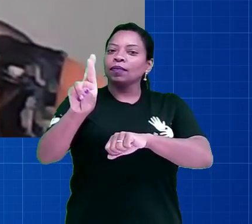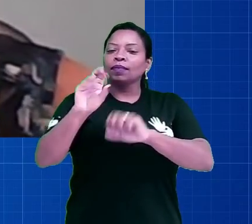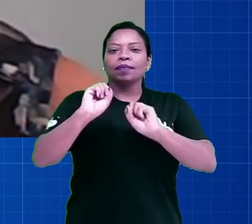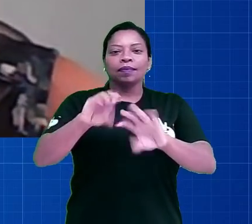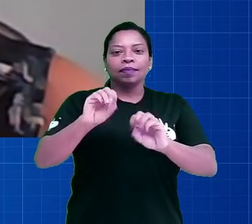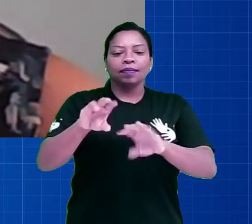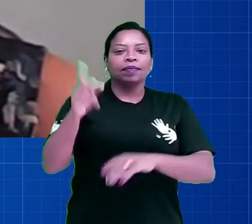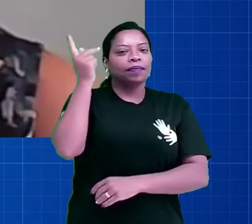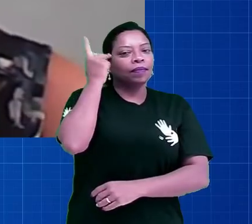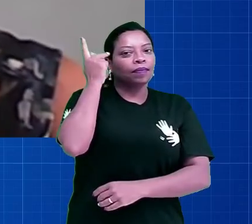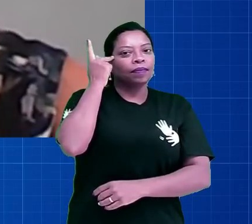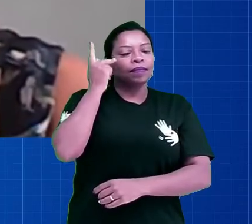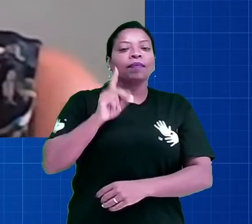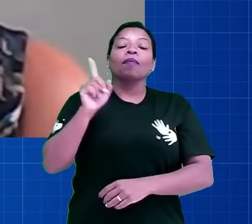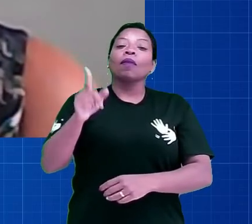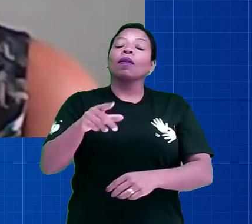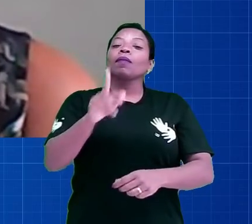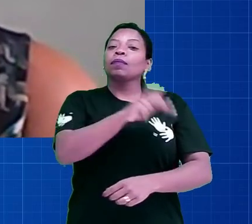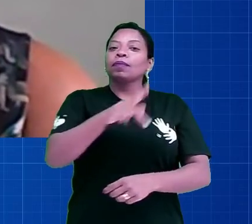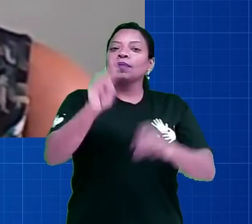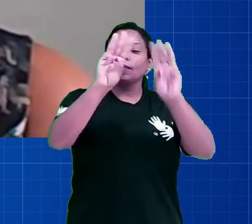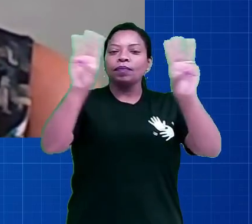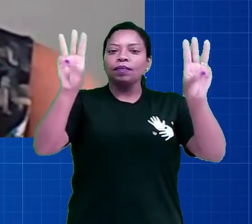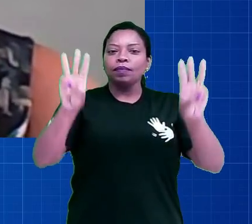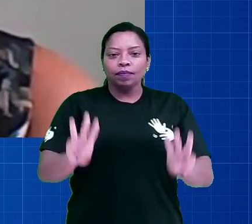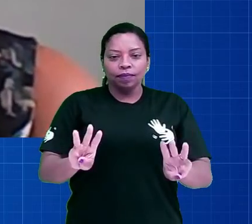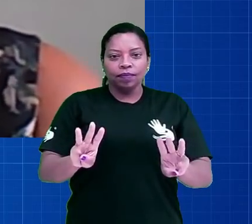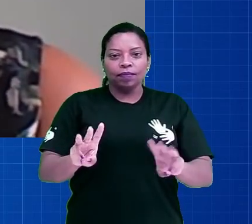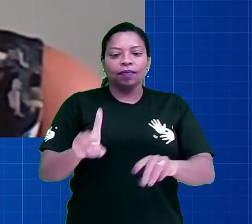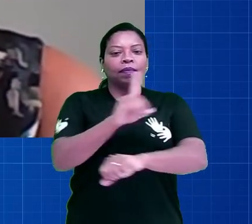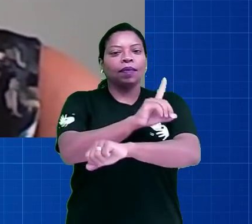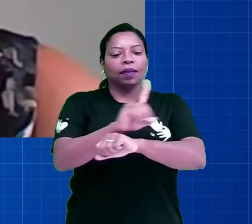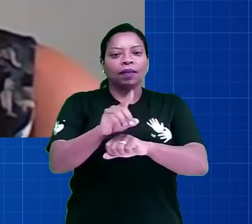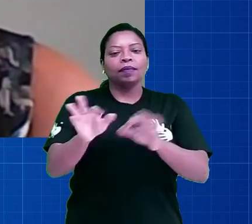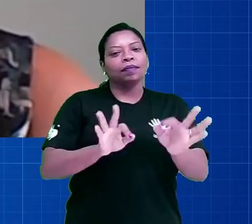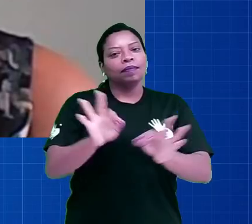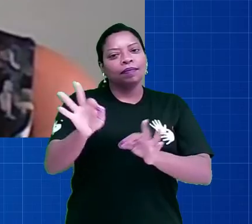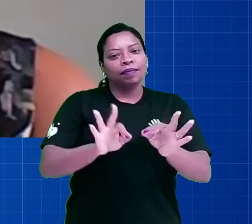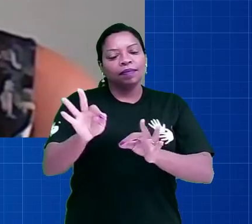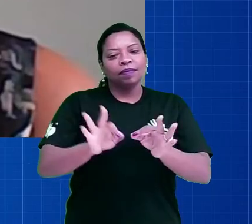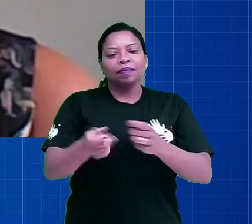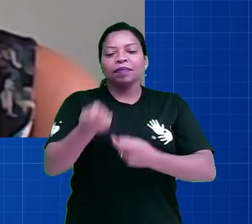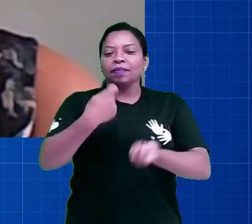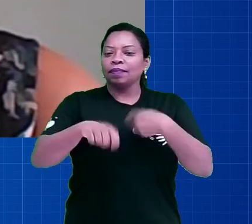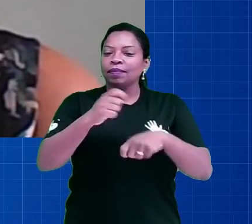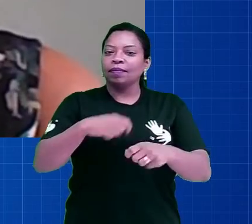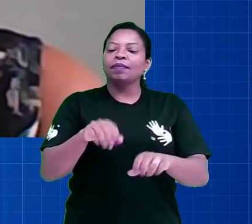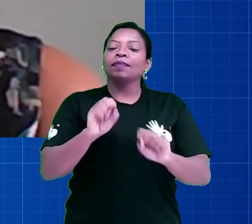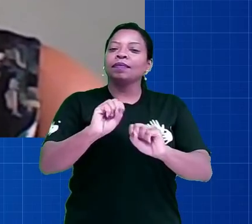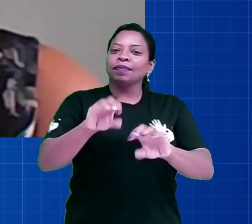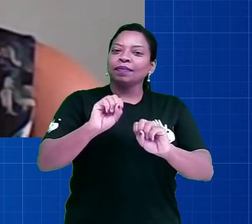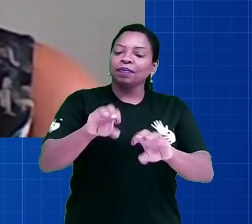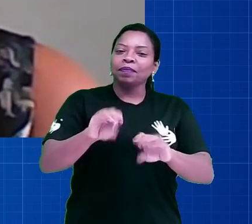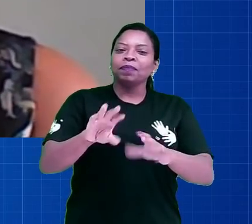da UFPR no Departamento de Planejamento e Administração Escolar e no Programa de Pós-Graduação em Educação.